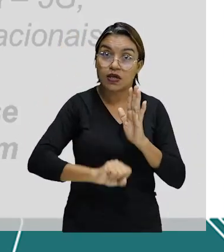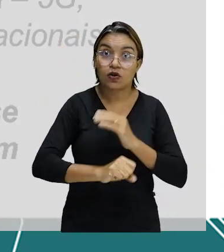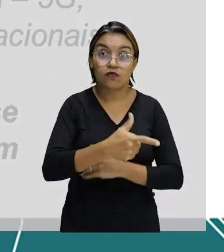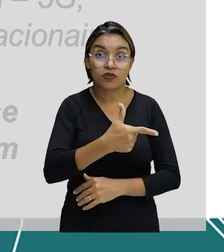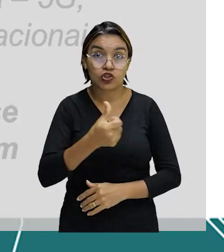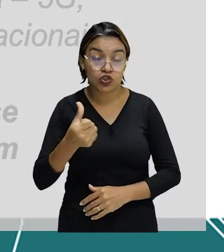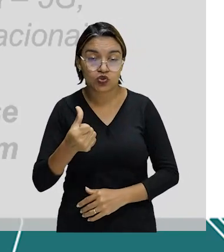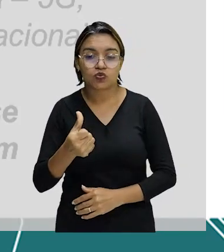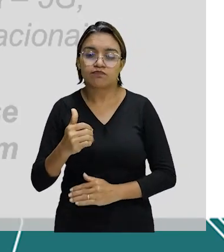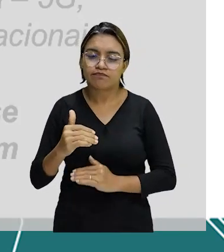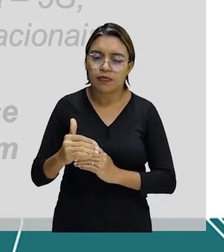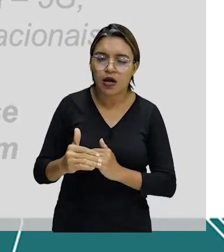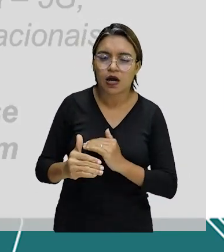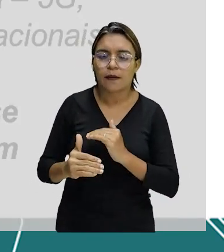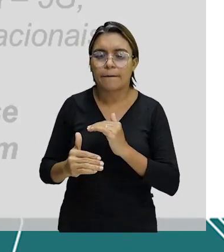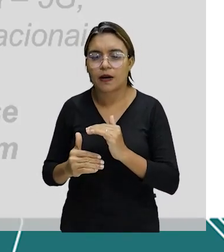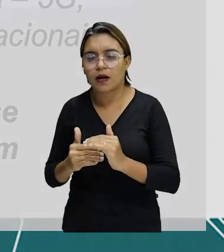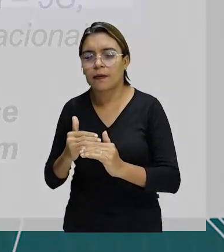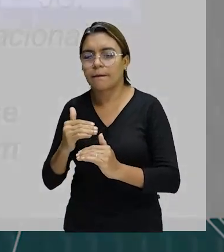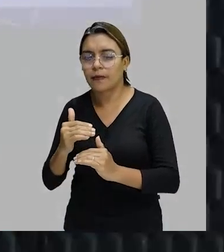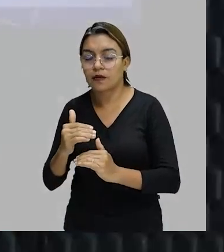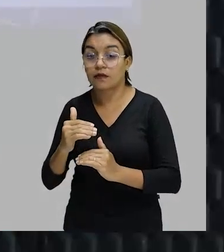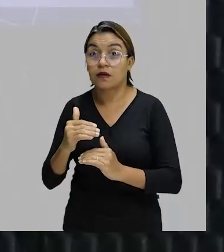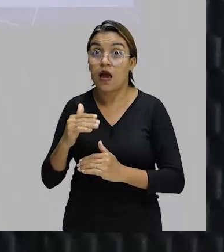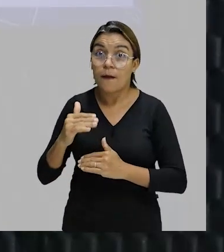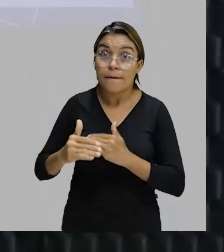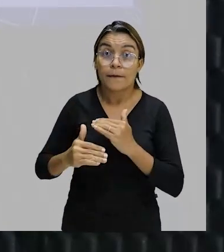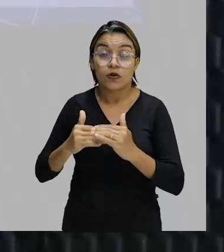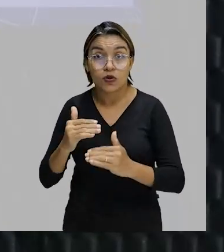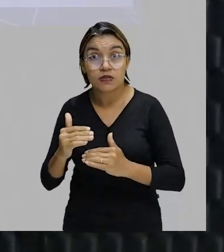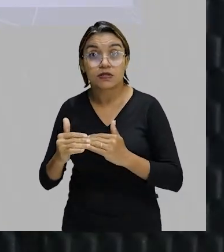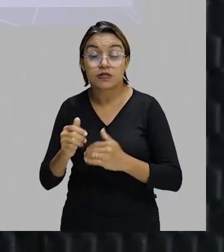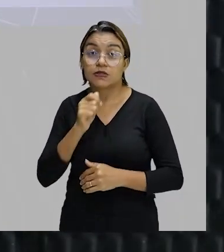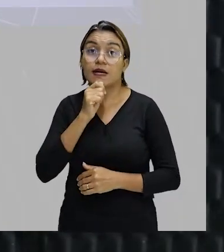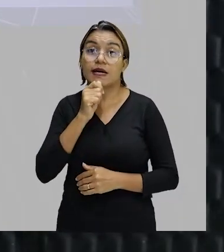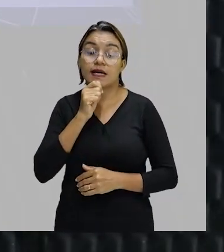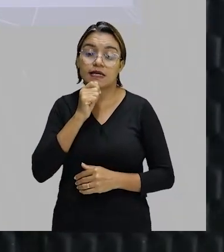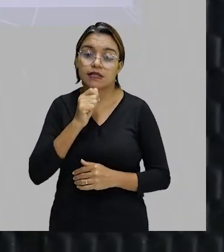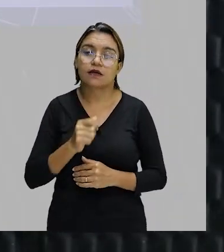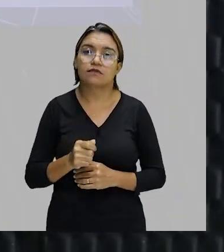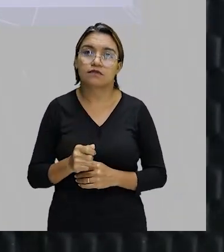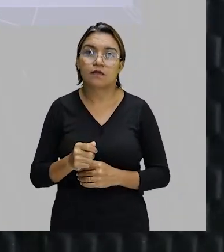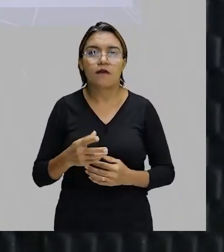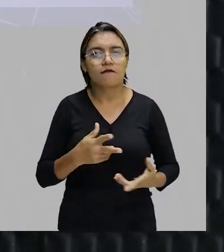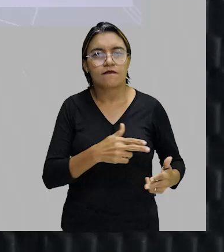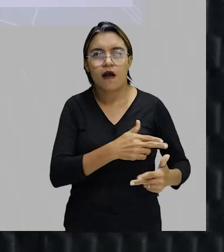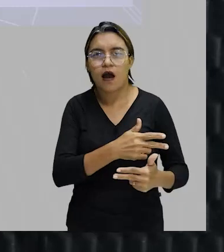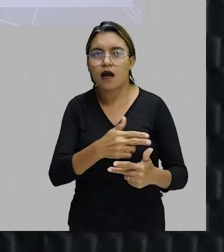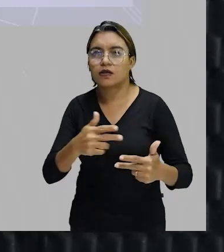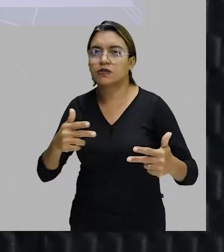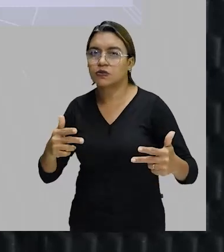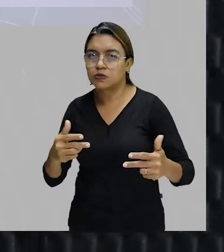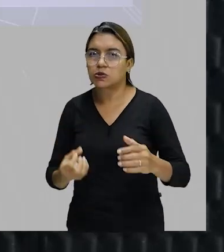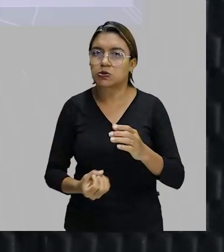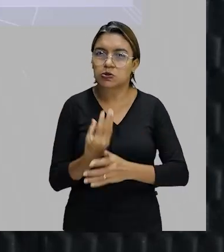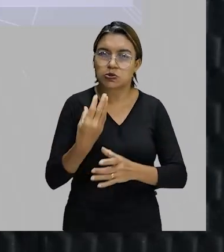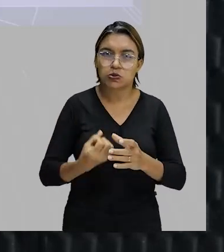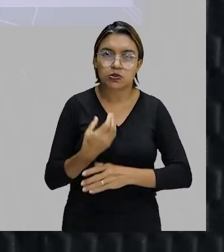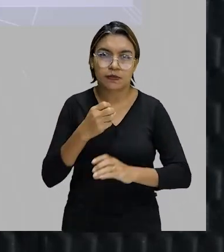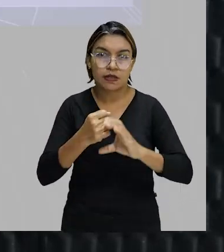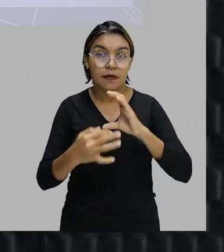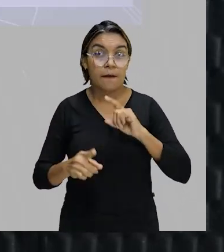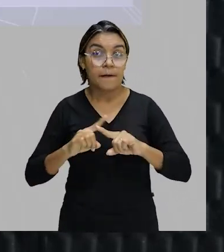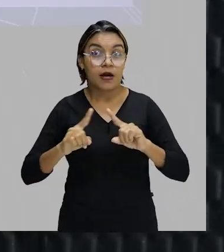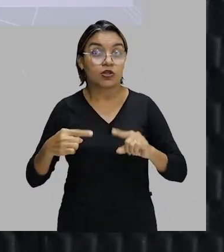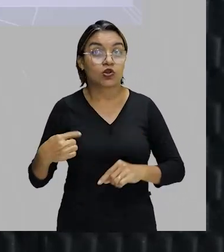em construção, ou seja, é um processo que ainda vai se desenrolar. Muita coisa ainda vai surgir para caracterizá-la. Mas o que a gente